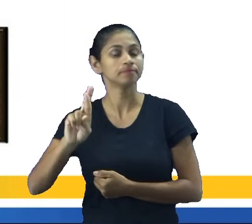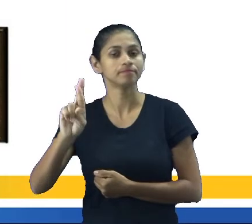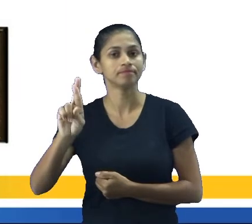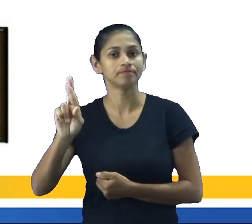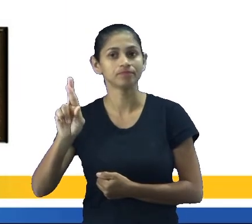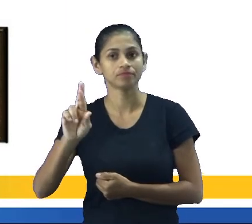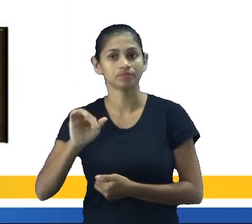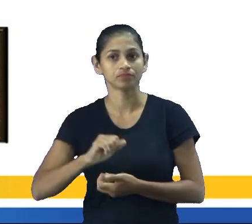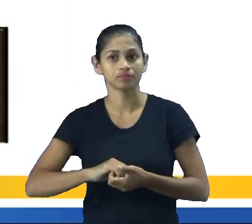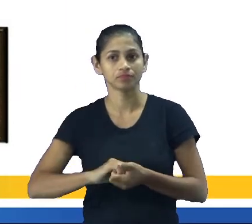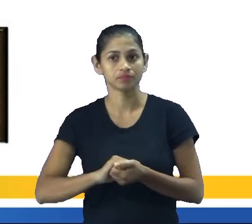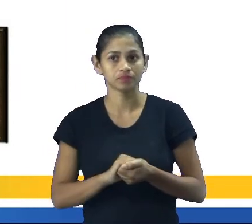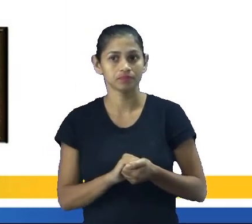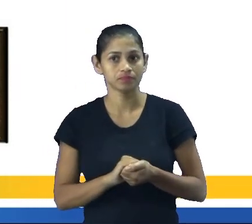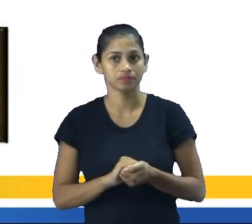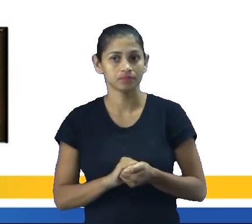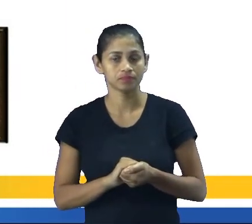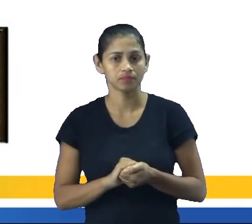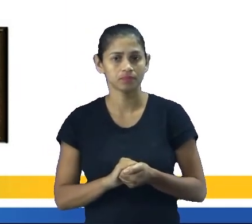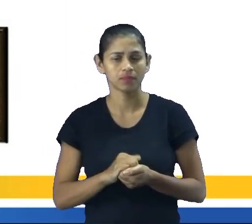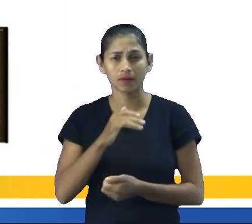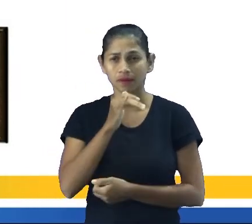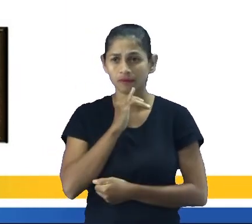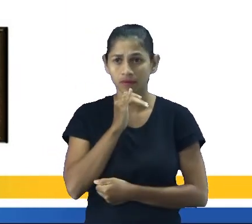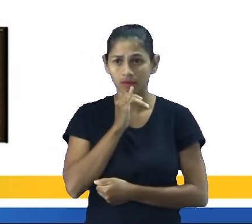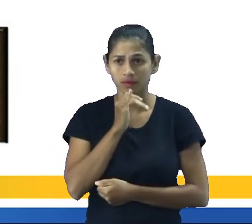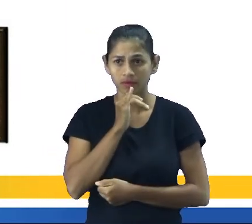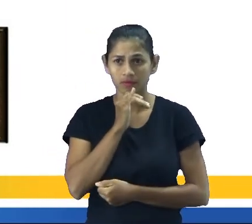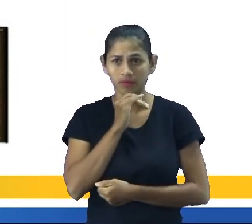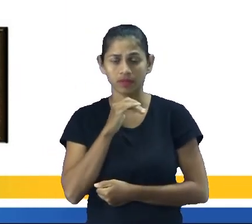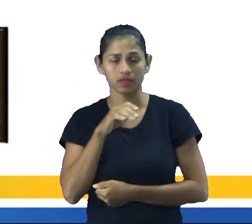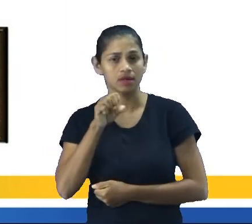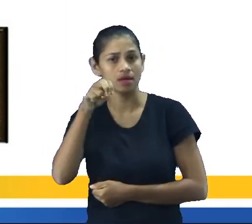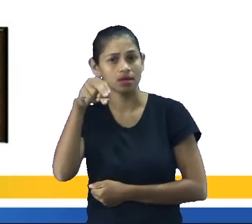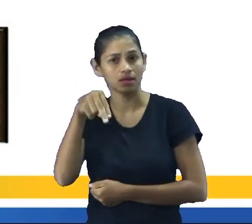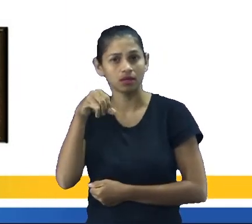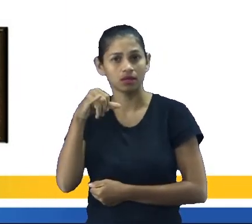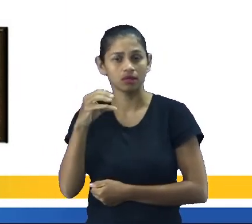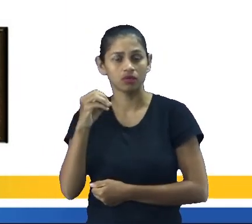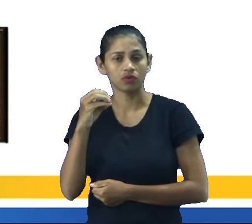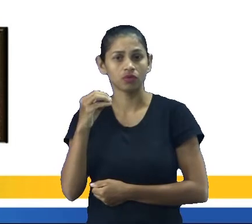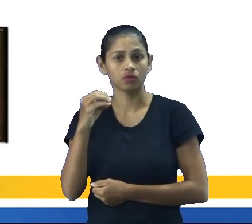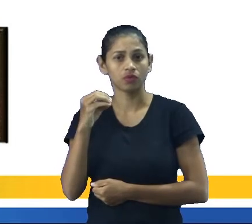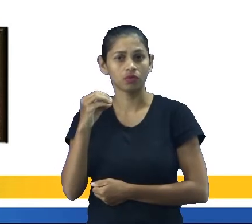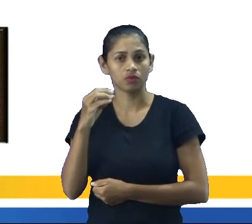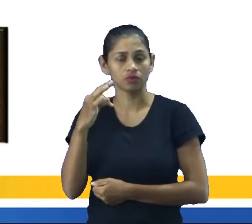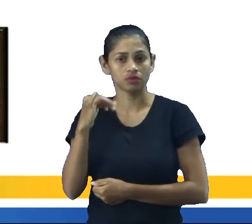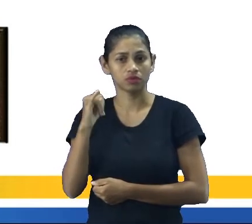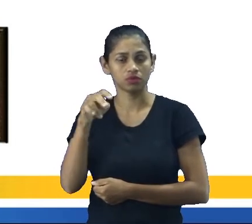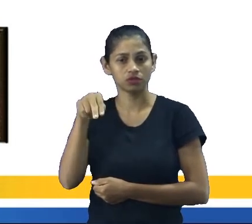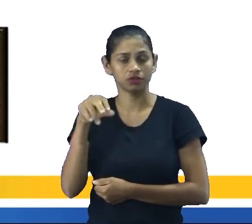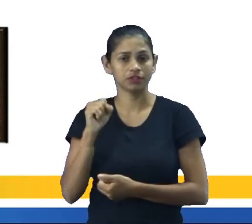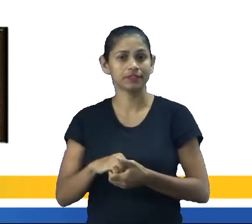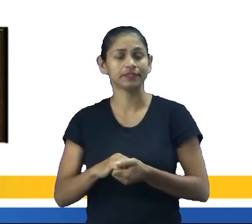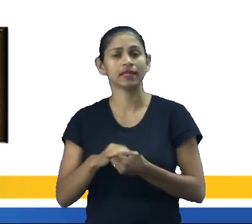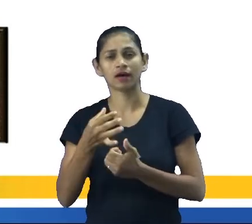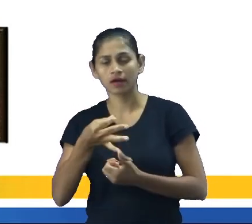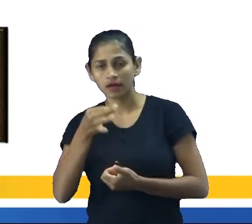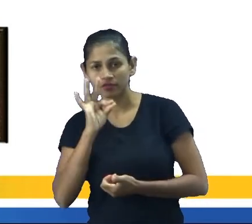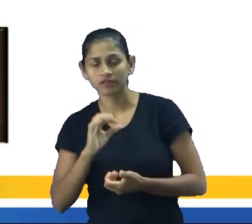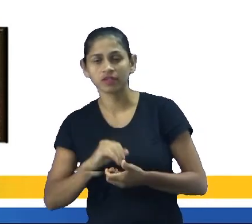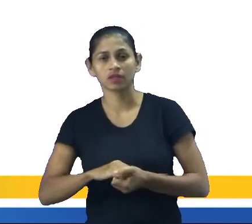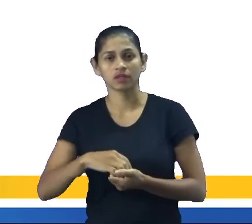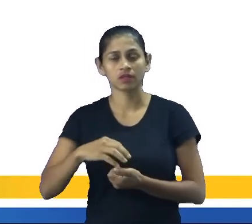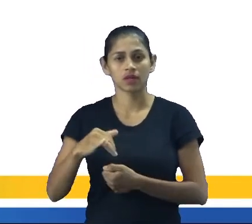radicais. Então, alguns exemplos ali da amina, a gente tem a nicotina, a cafeína, a morfina e a cocaína.